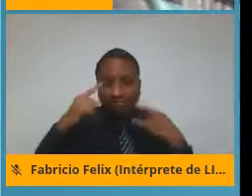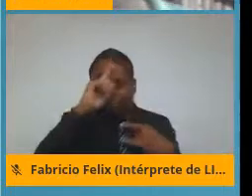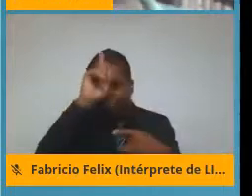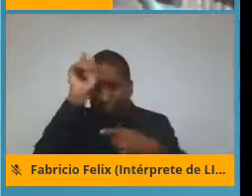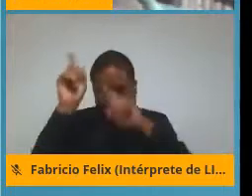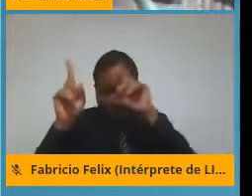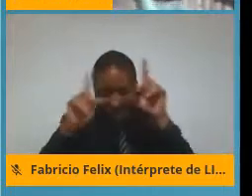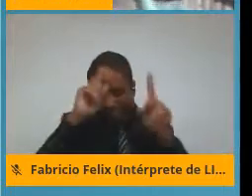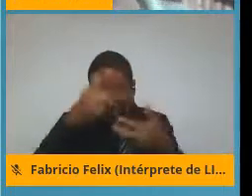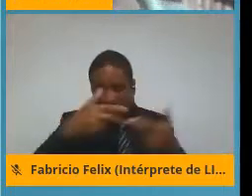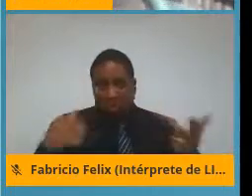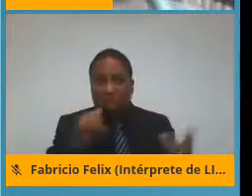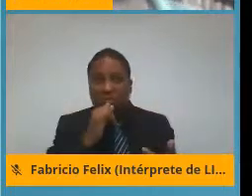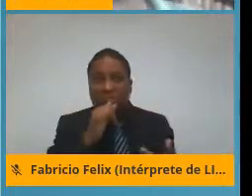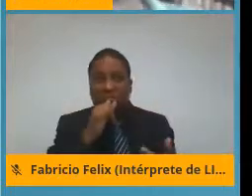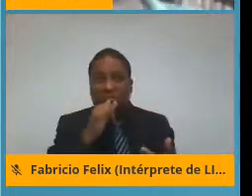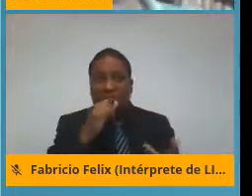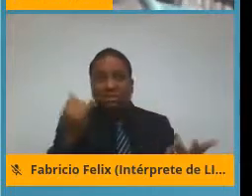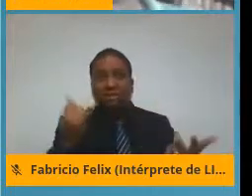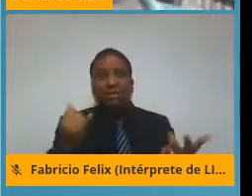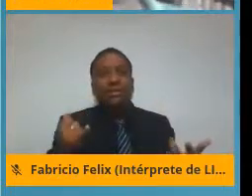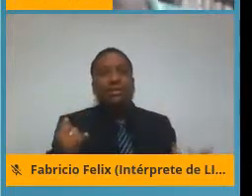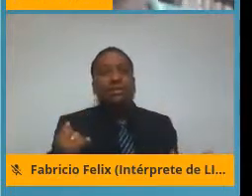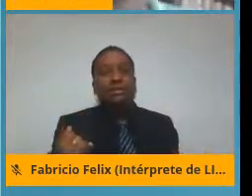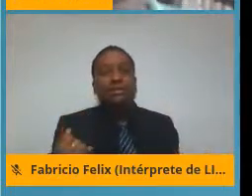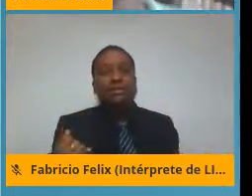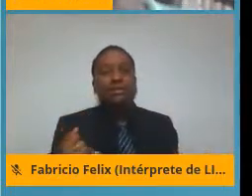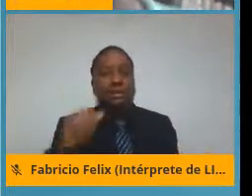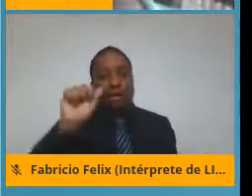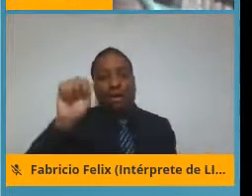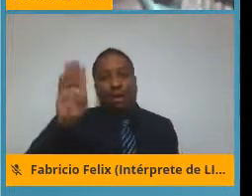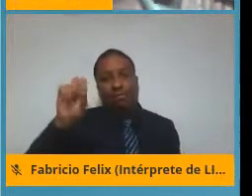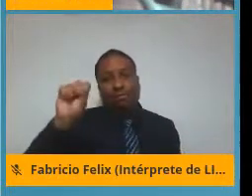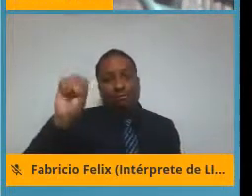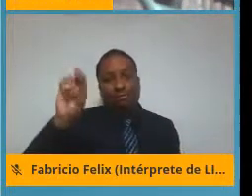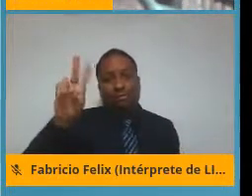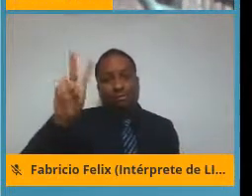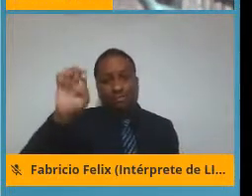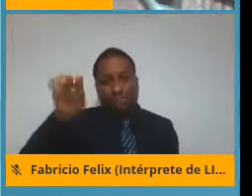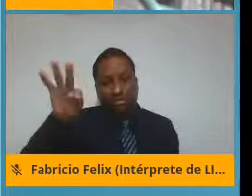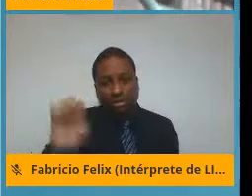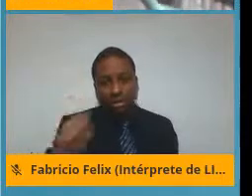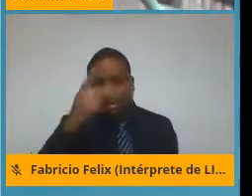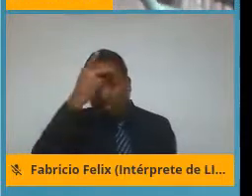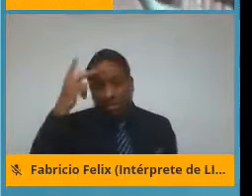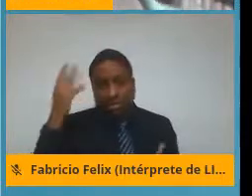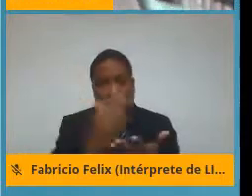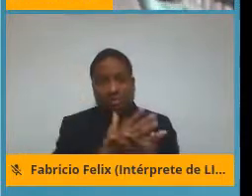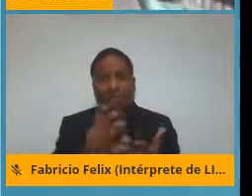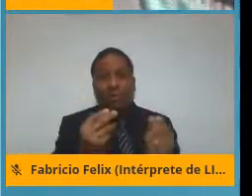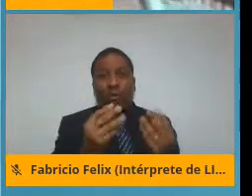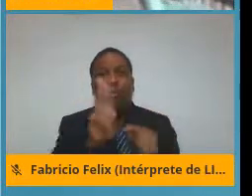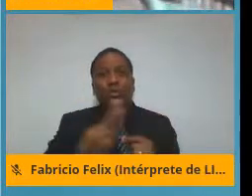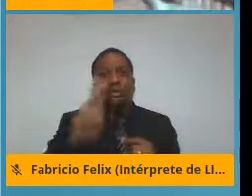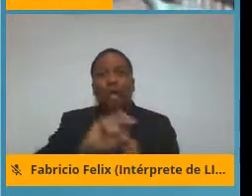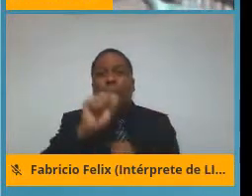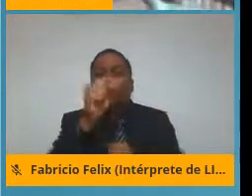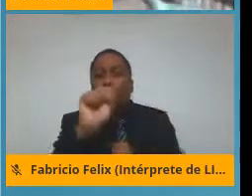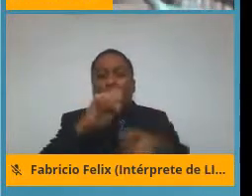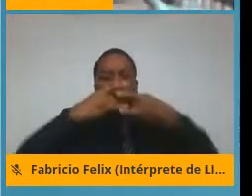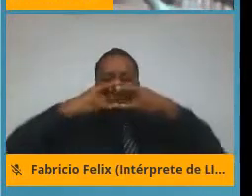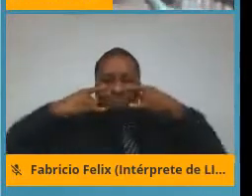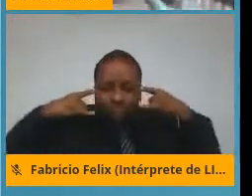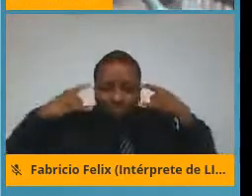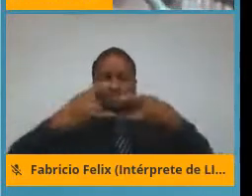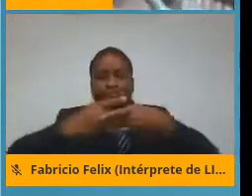por exemplo, um absorvente, como vocês estão vendo nessa foto aqui, certo? Ou pessoas que tinham tanto medo que colocam 8 máscaras. Não quero